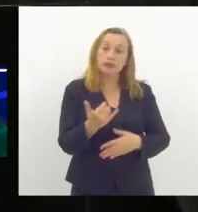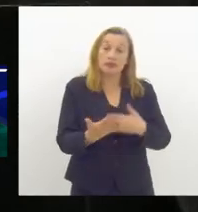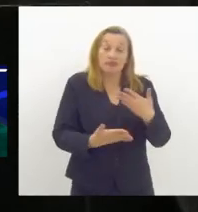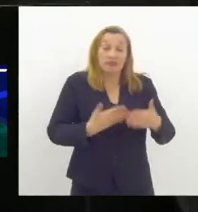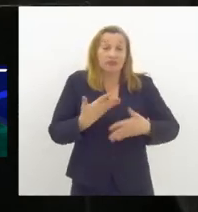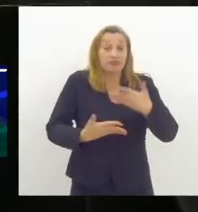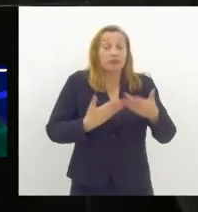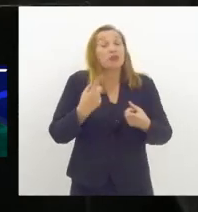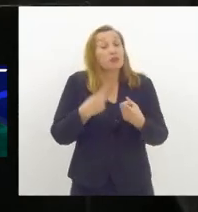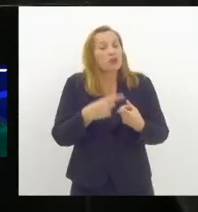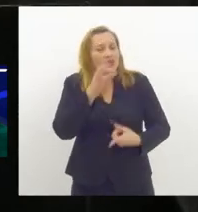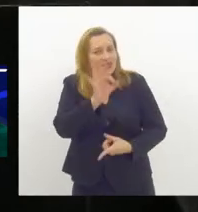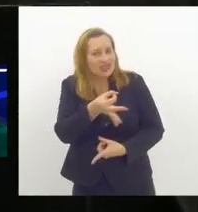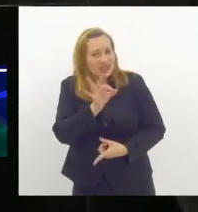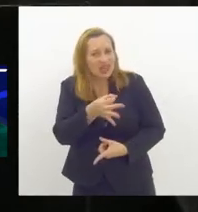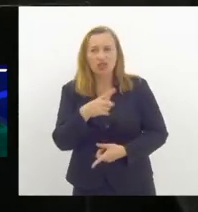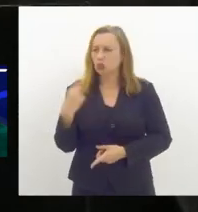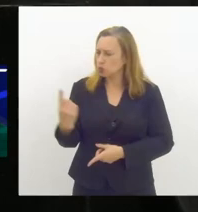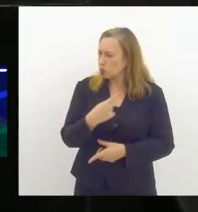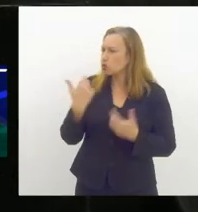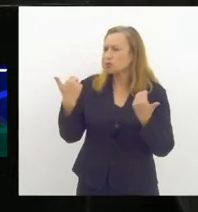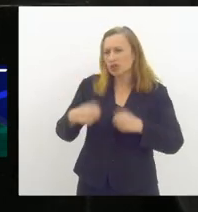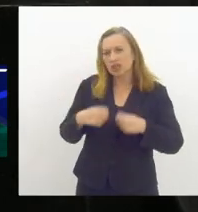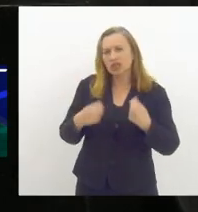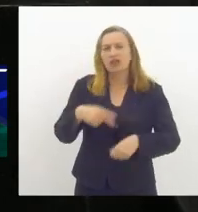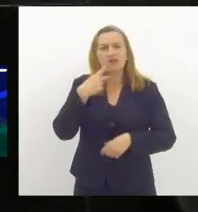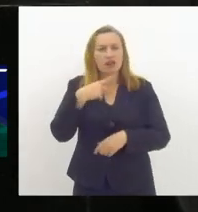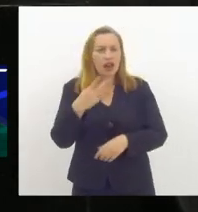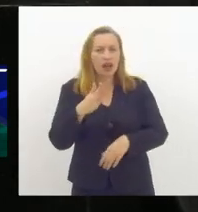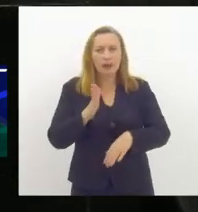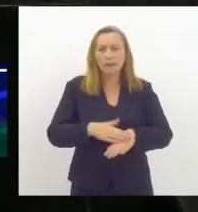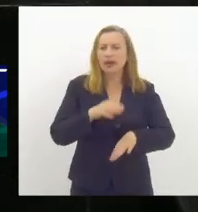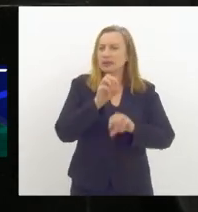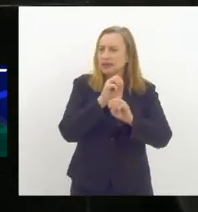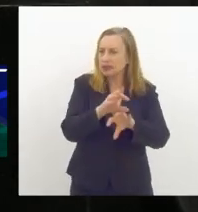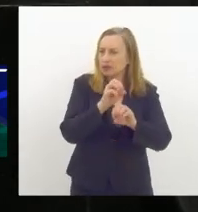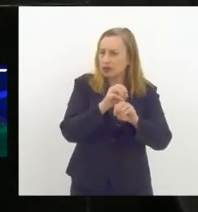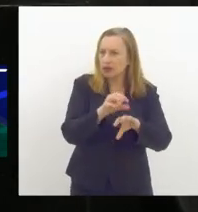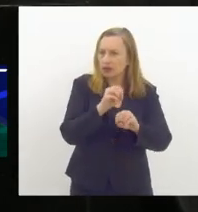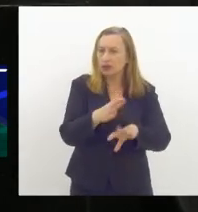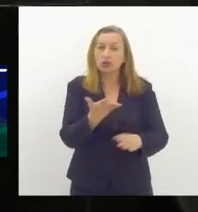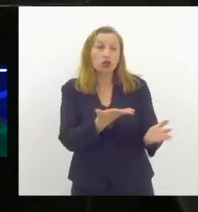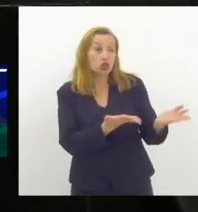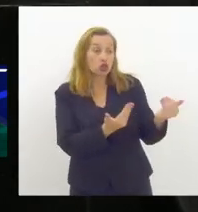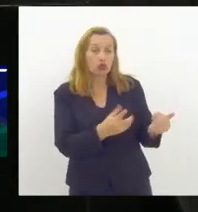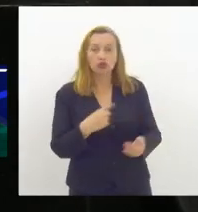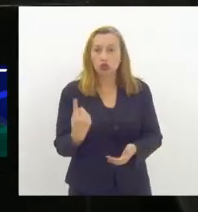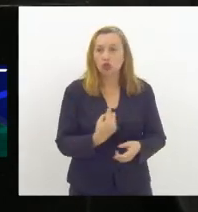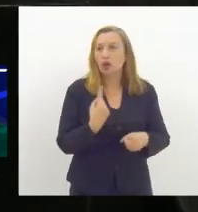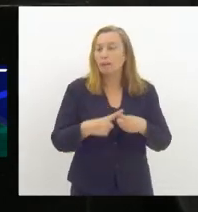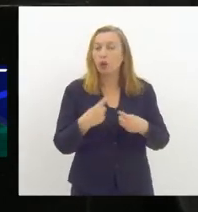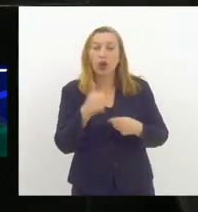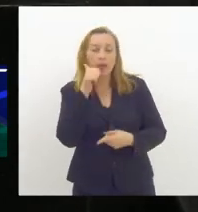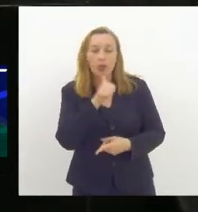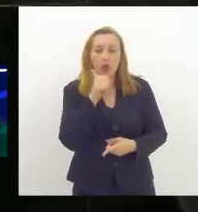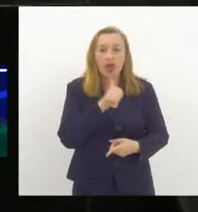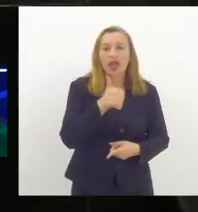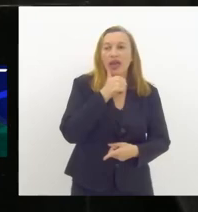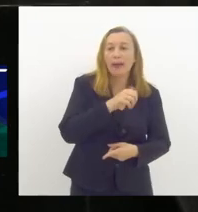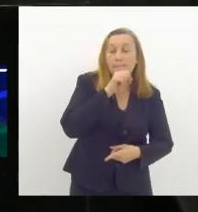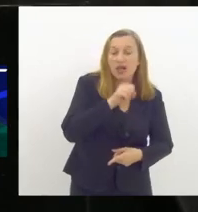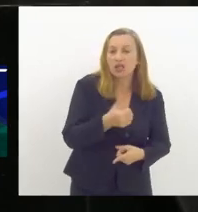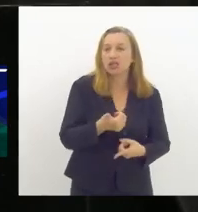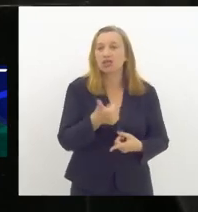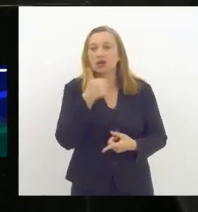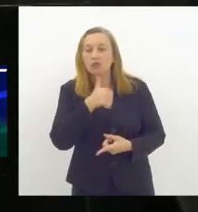porque de fato nós precisamos falar de mais educação para os nossos jovens porque a mulher que é mãe